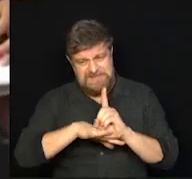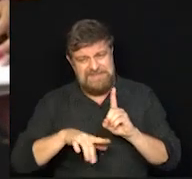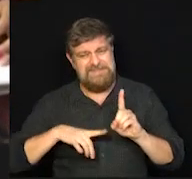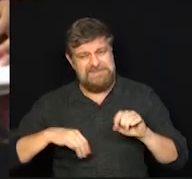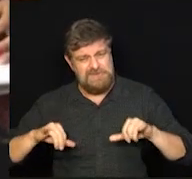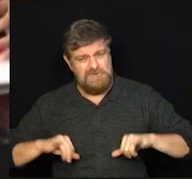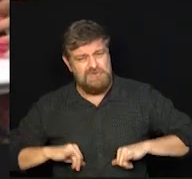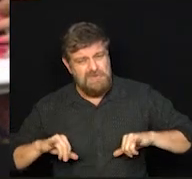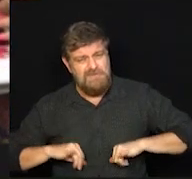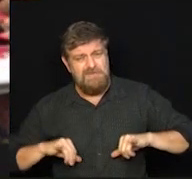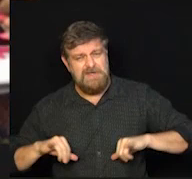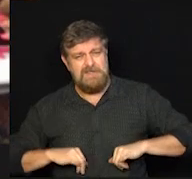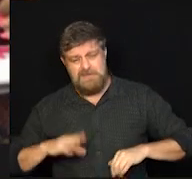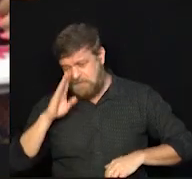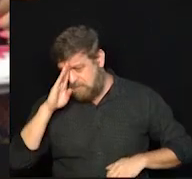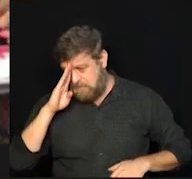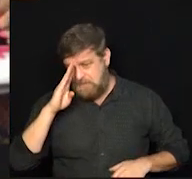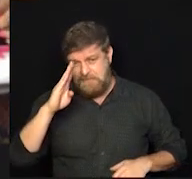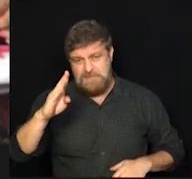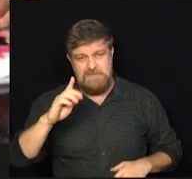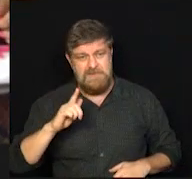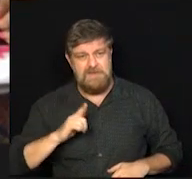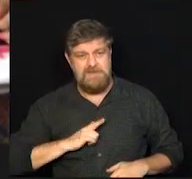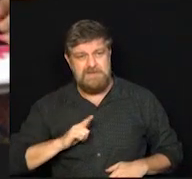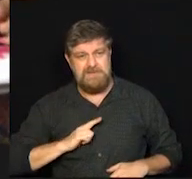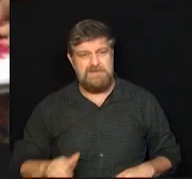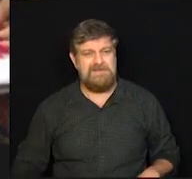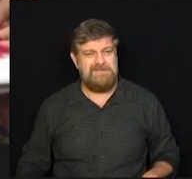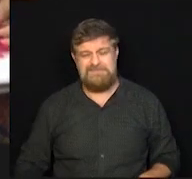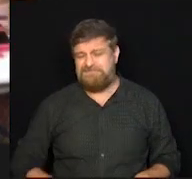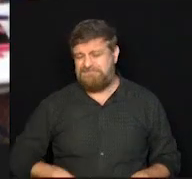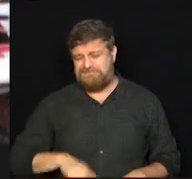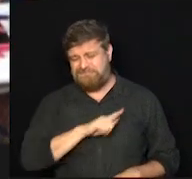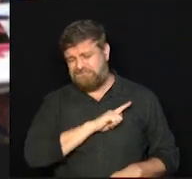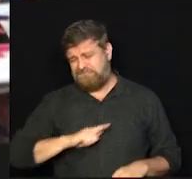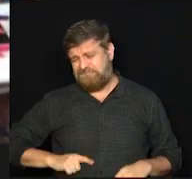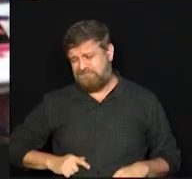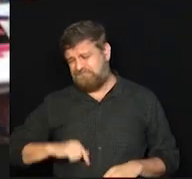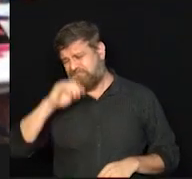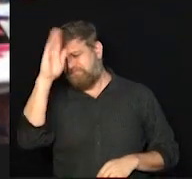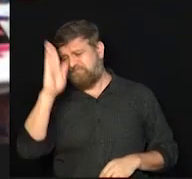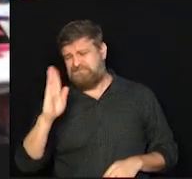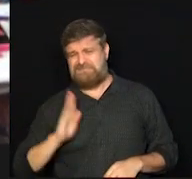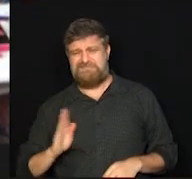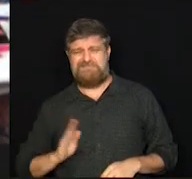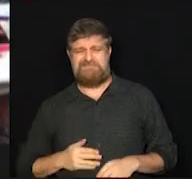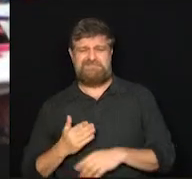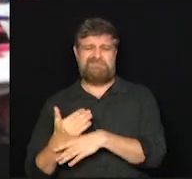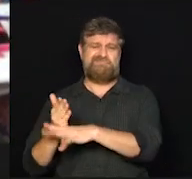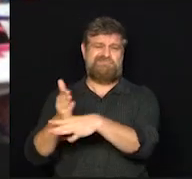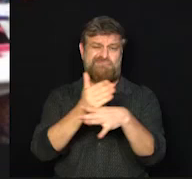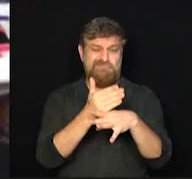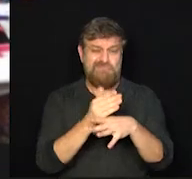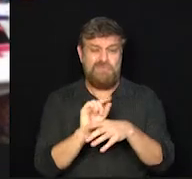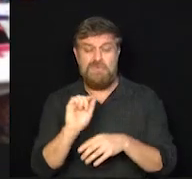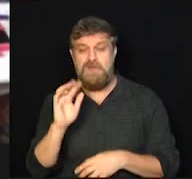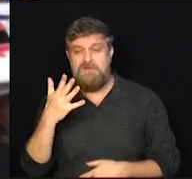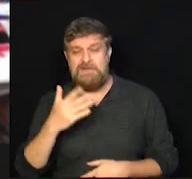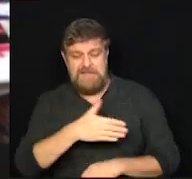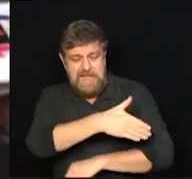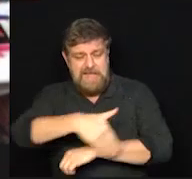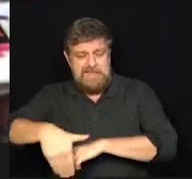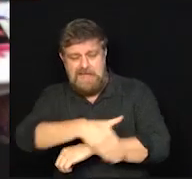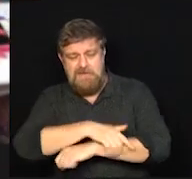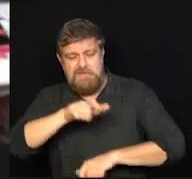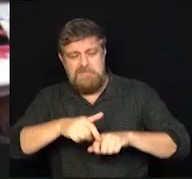sofrido principalmente o contexto relacional e faz com que cada vez mais pessoas vão morar na